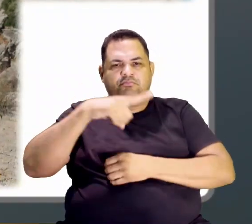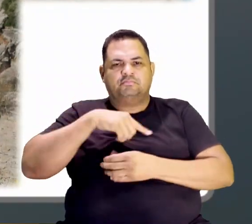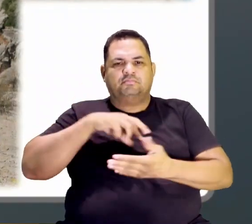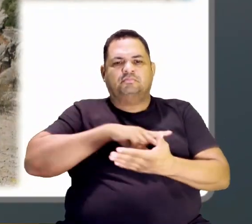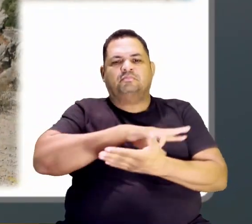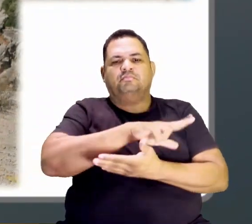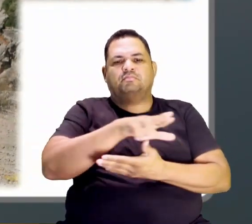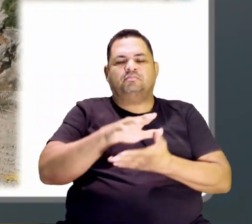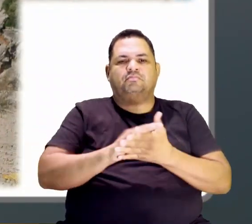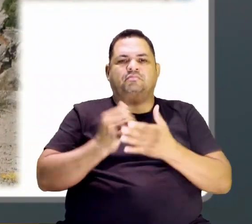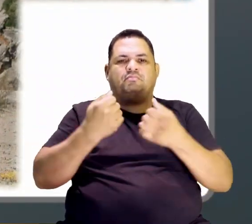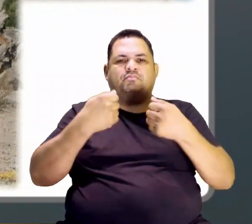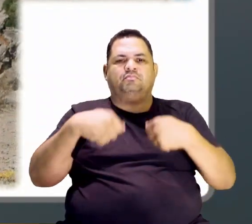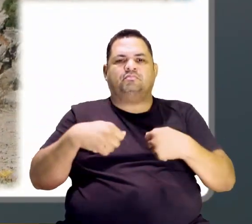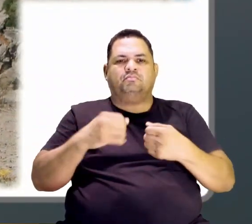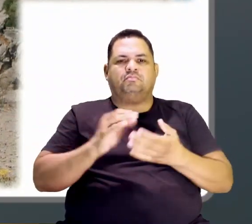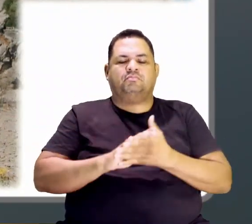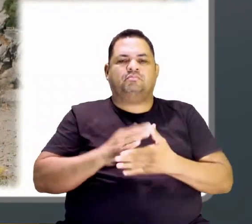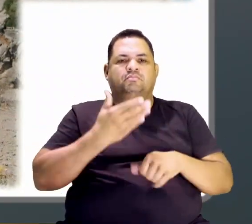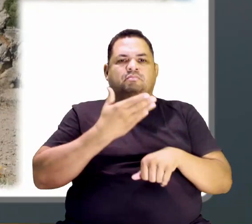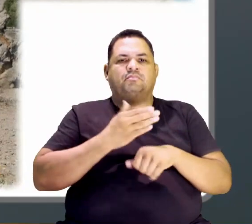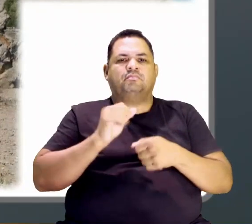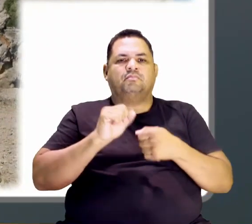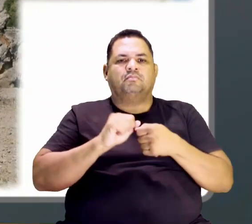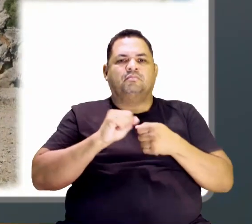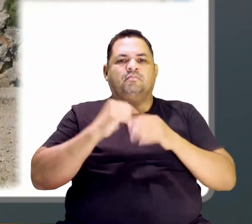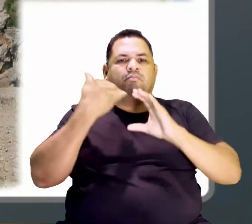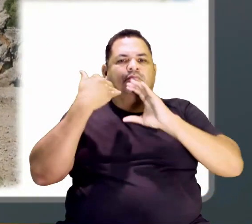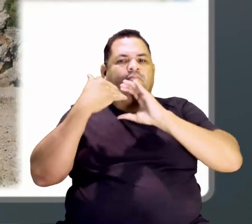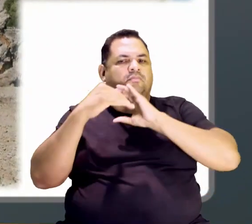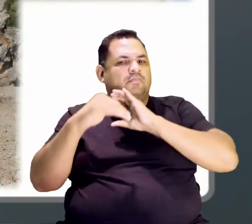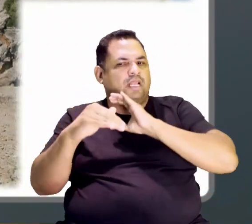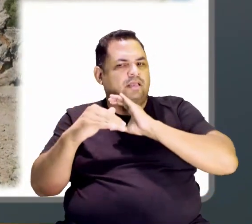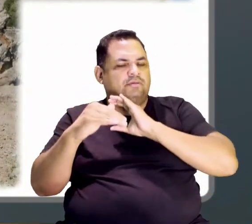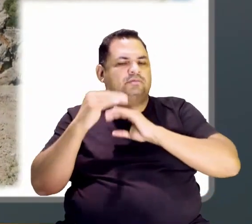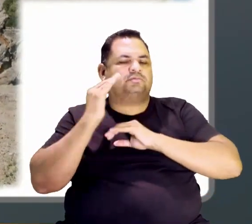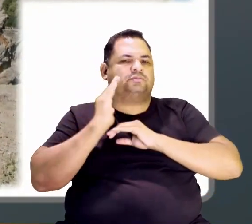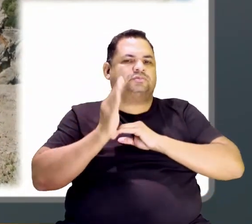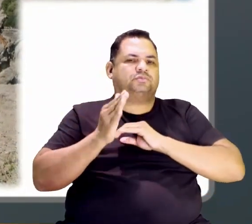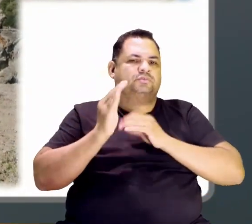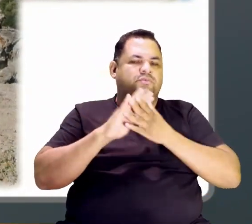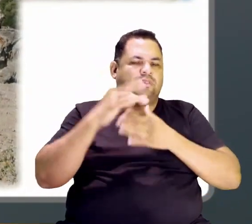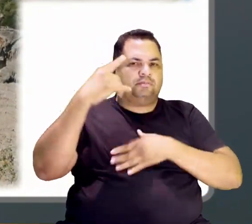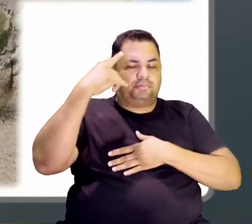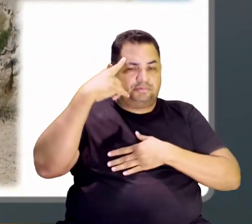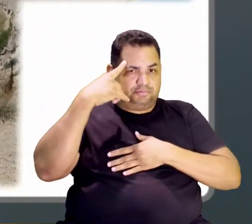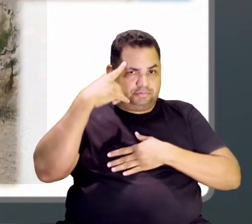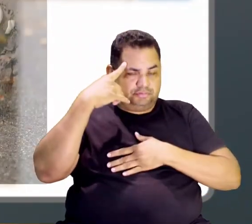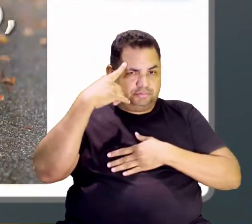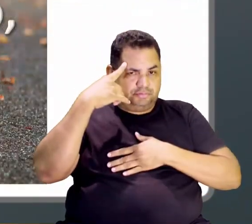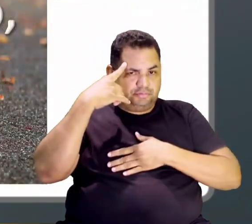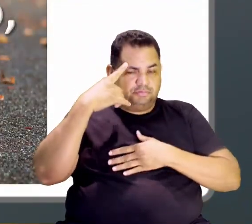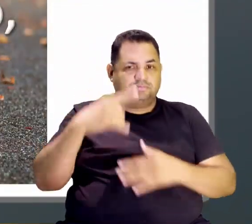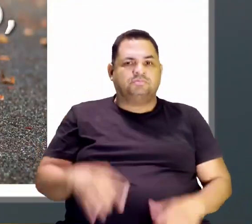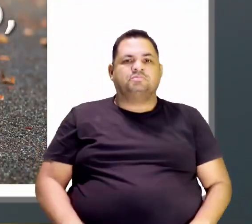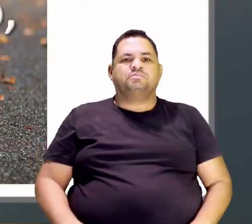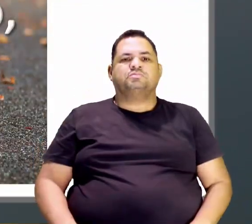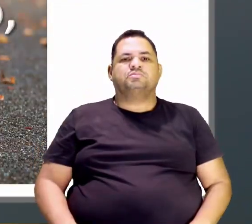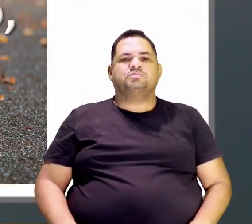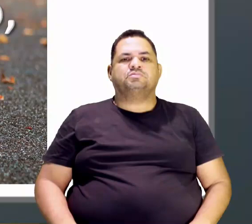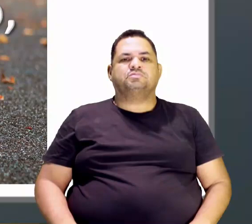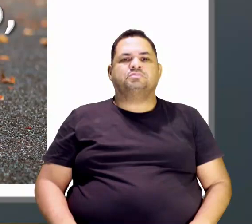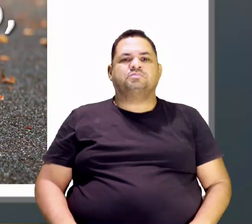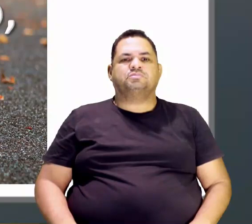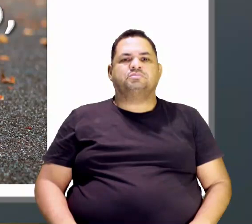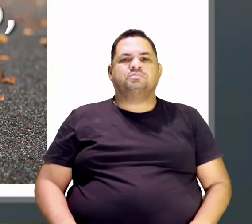possibilidades de atividades para estar realizando, tá enviando, já tá pensando aí, lembra da mensagem que eu mandei agora há pouco para você? Pois é, de